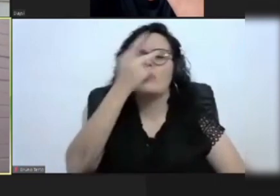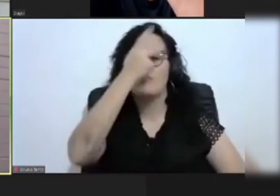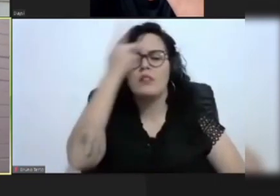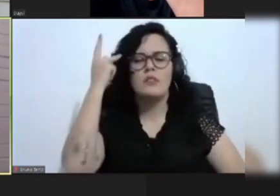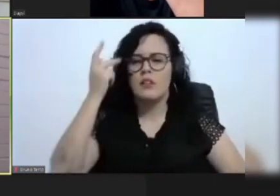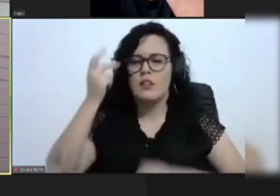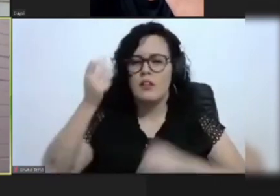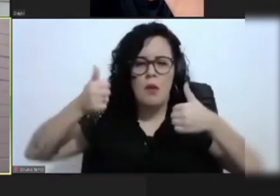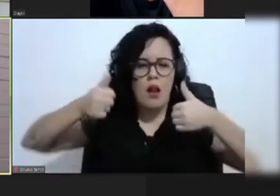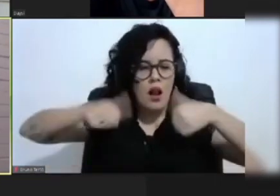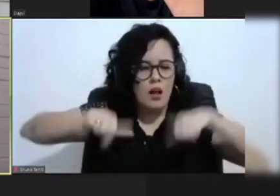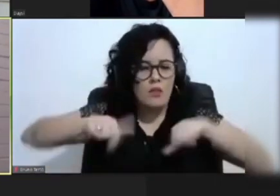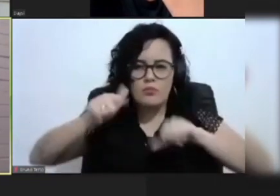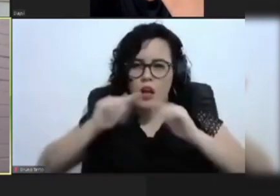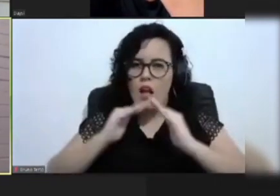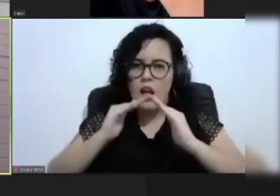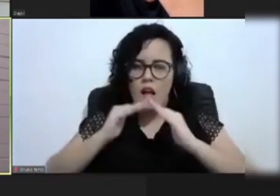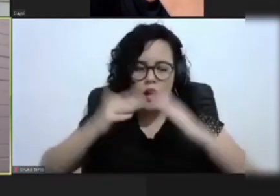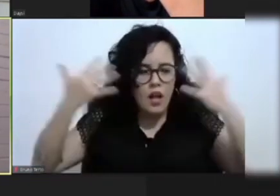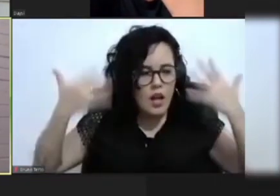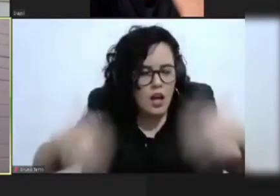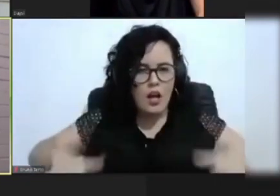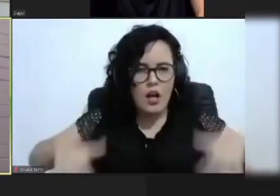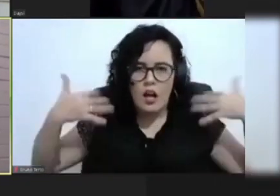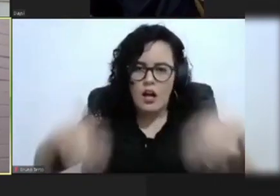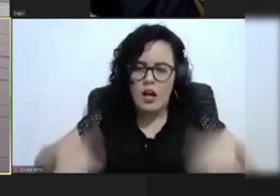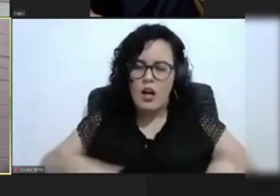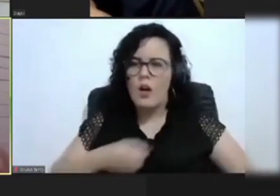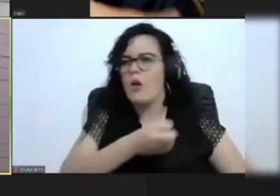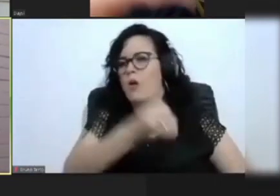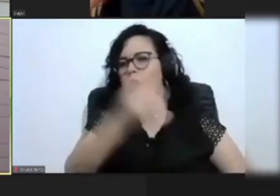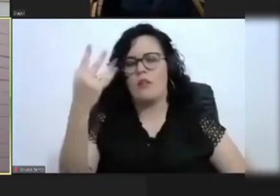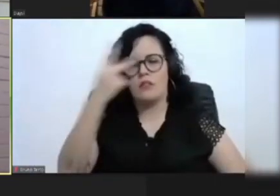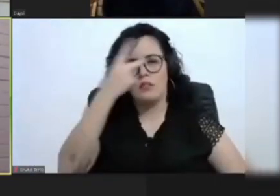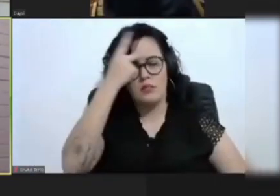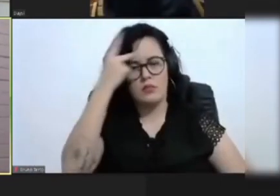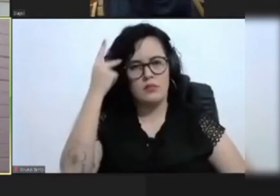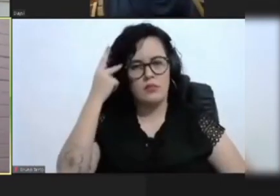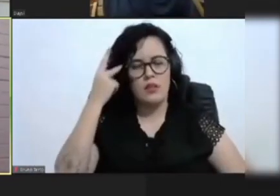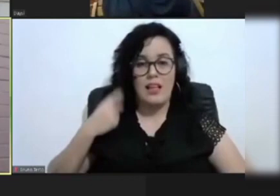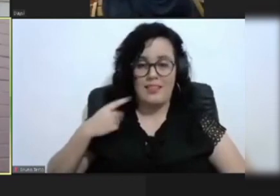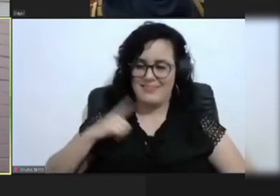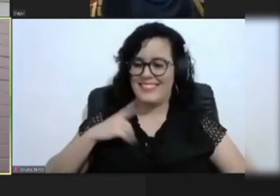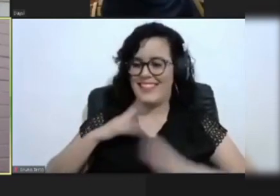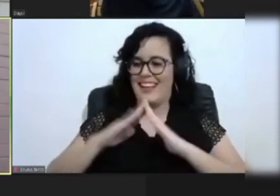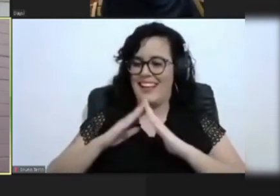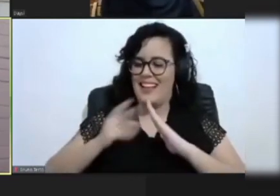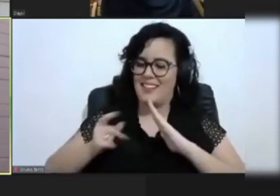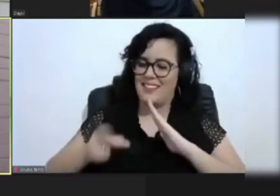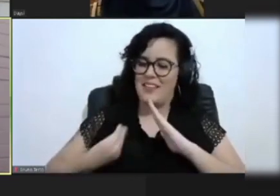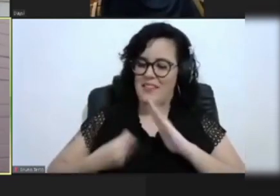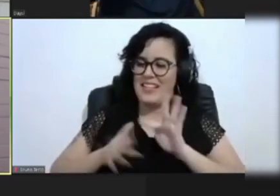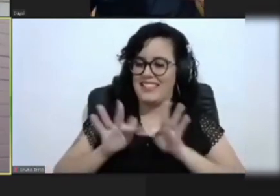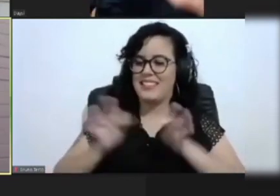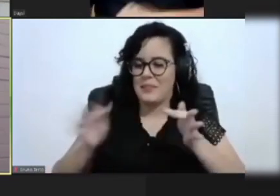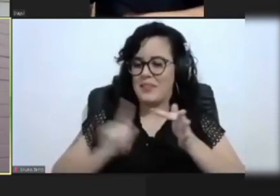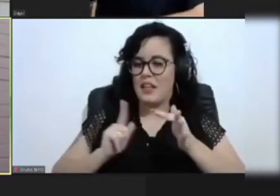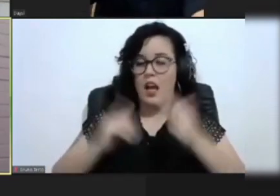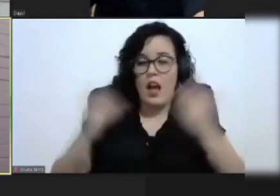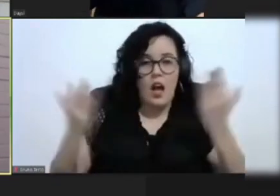mais casas, né, a quantidade de pessoas que a vida toda tiveram uma casa simples lá e tal, e que estão na